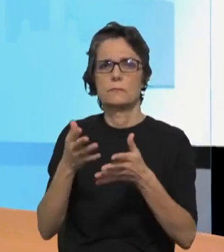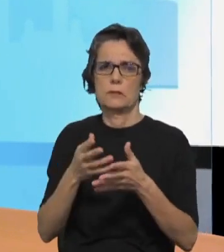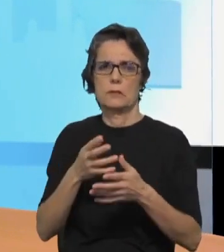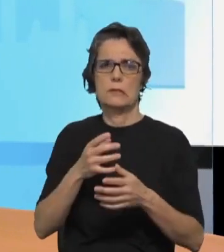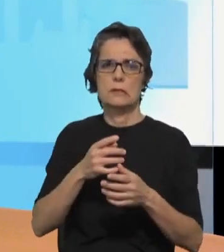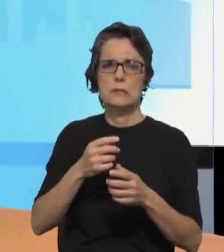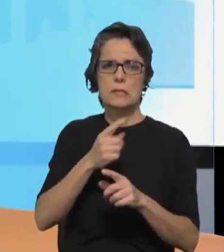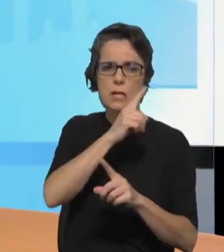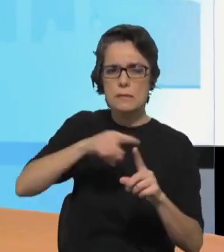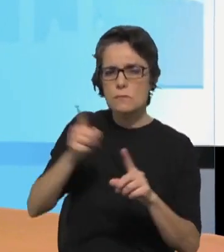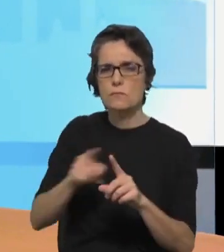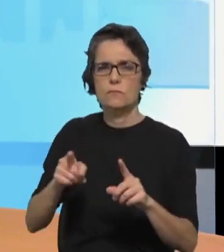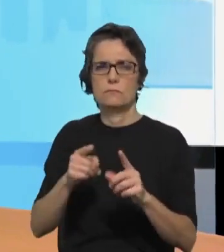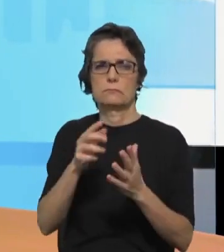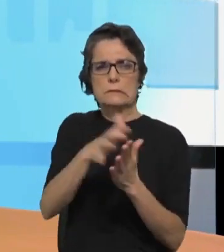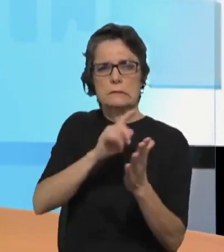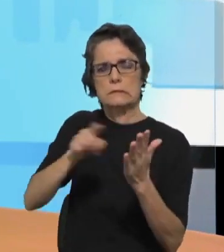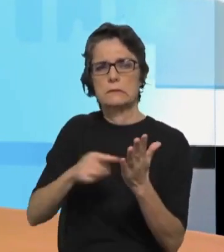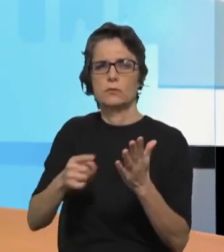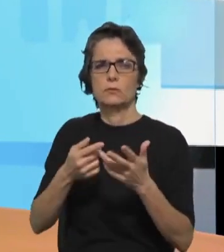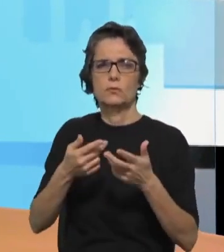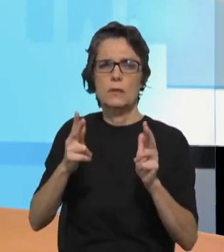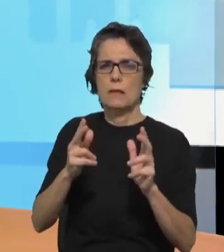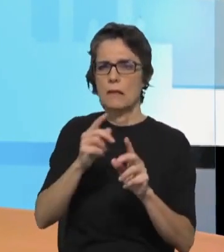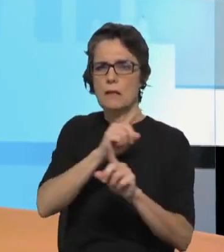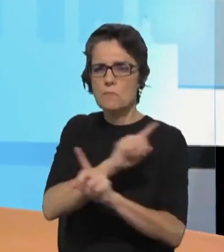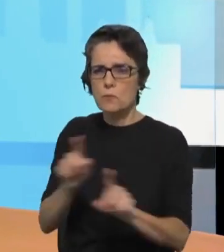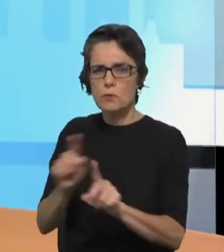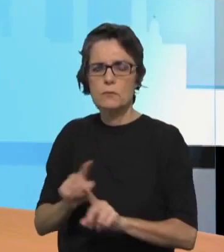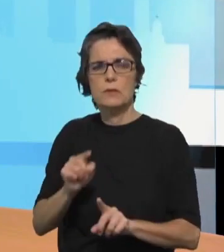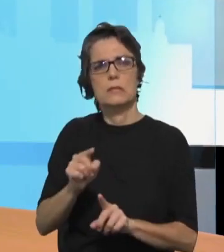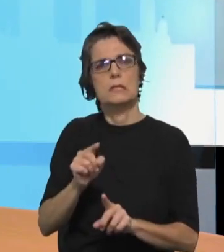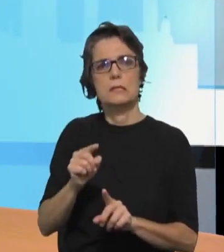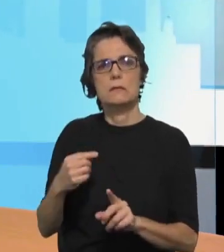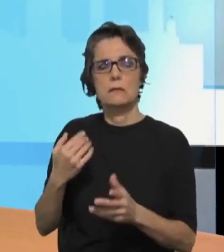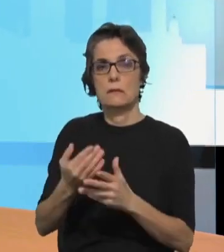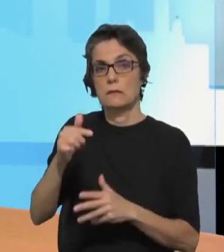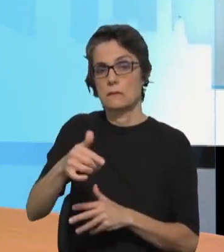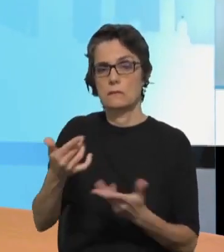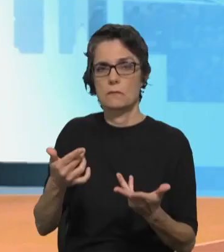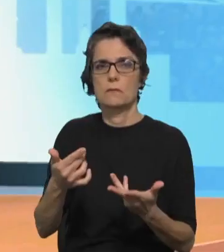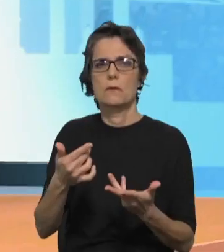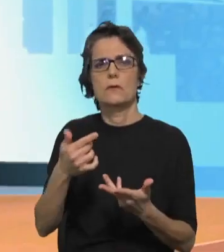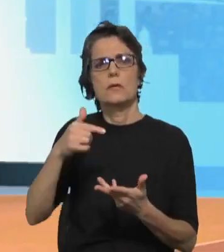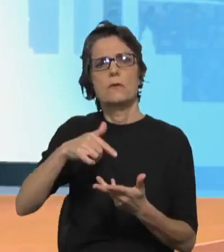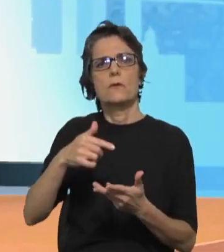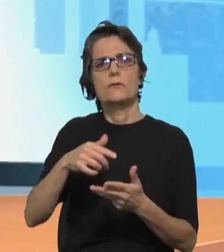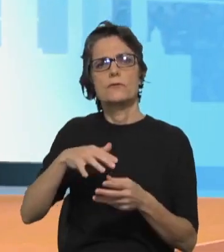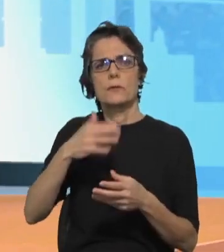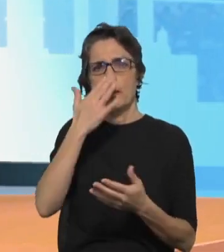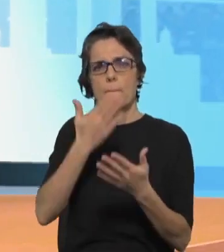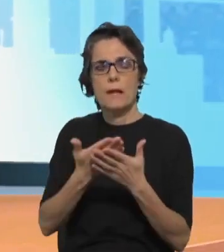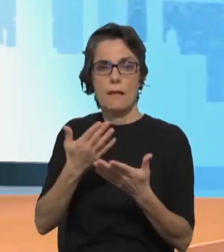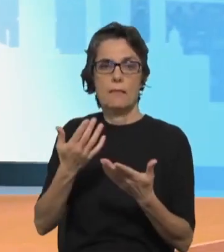liberdade, até uma realidade presente em que a informação está na ponta dos dedos, digamos assim. Esta nova realidade lança